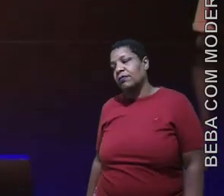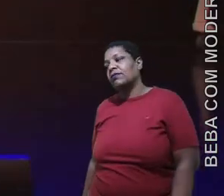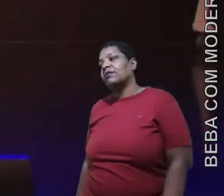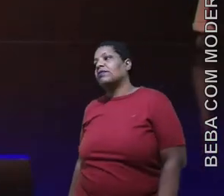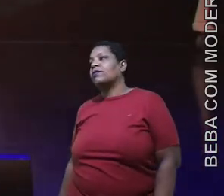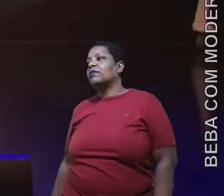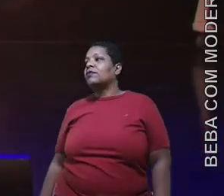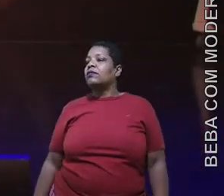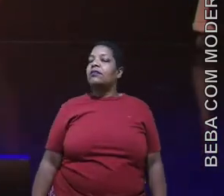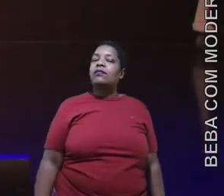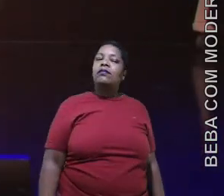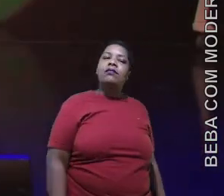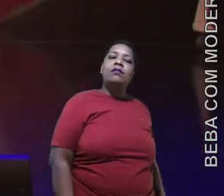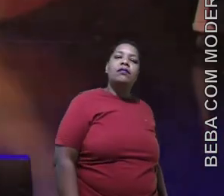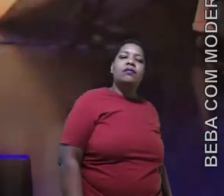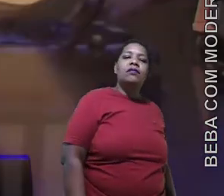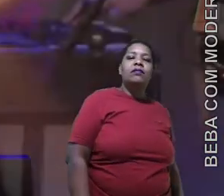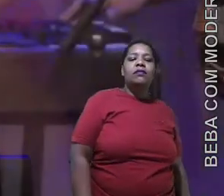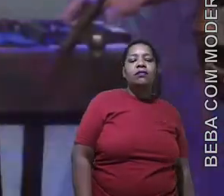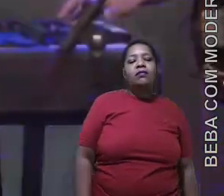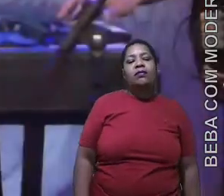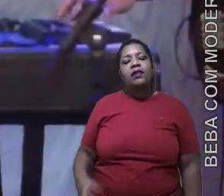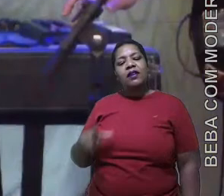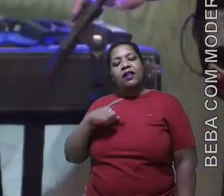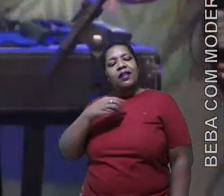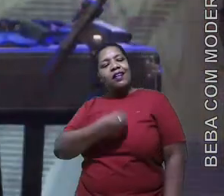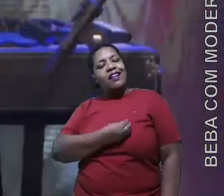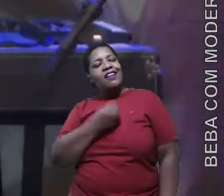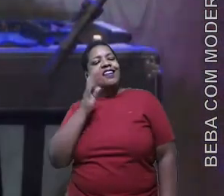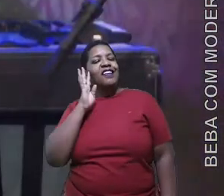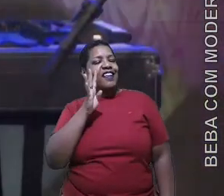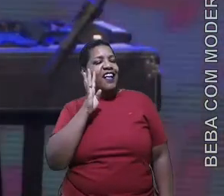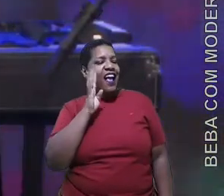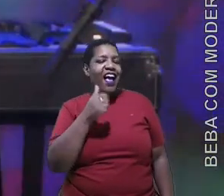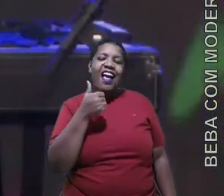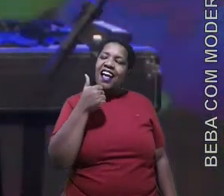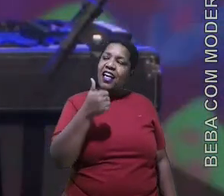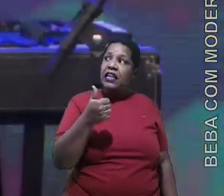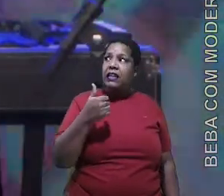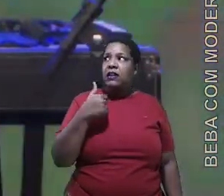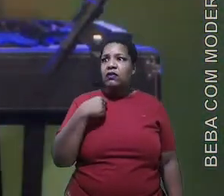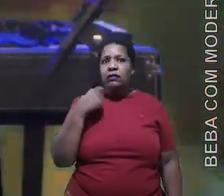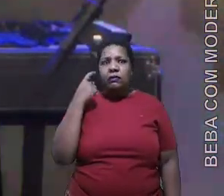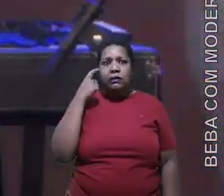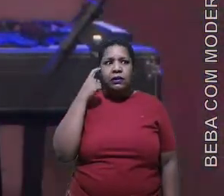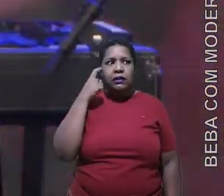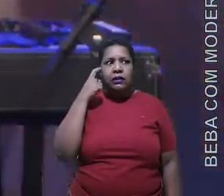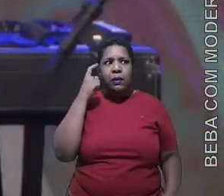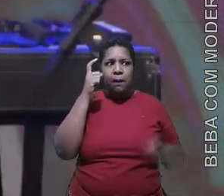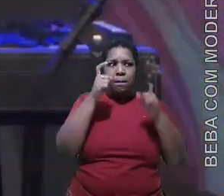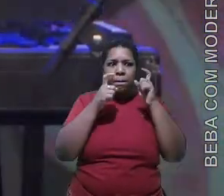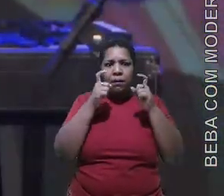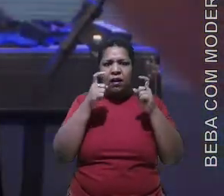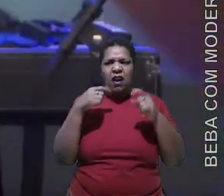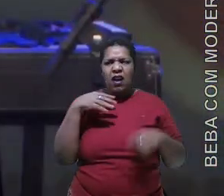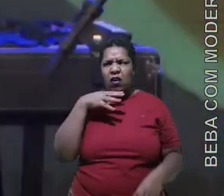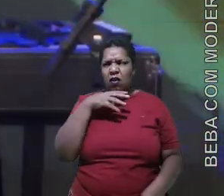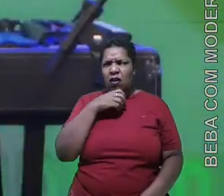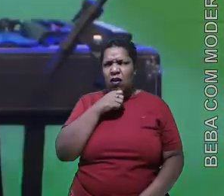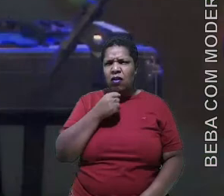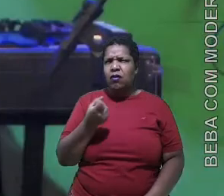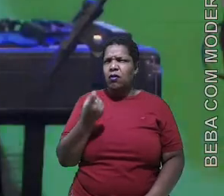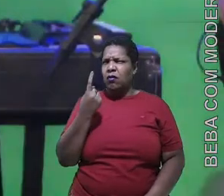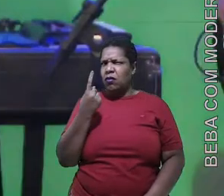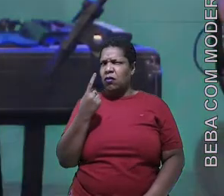a nossa que ficou Acho que tudo bem